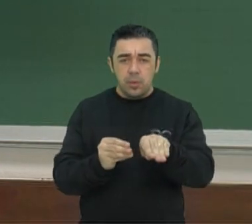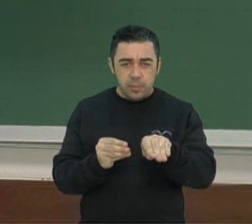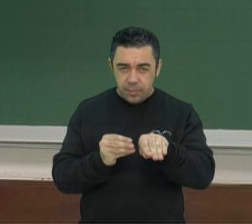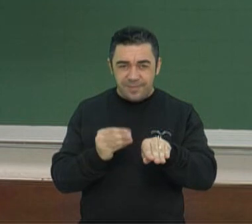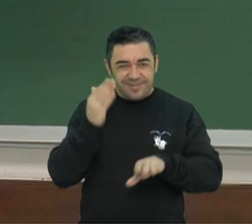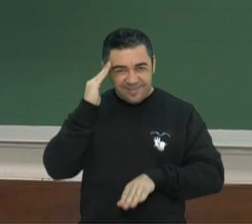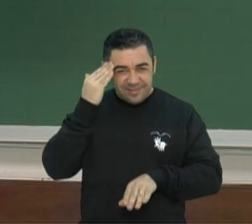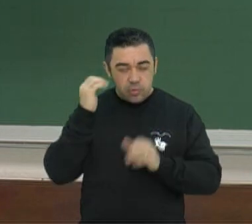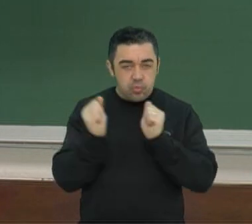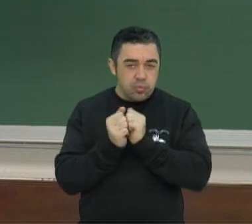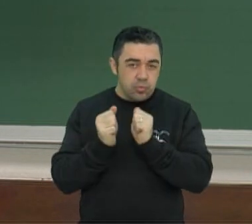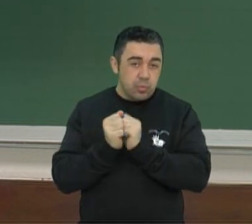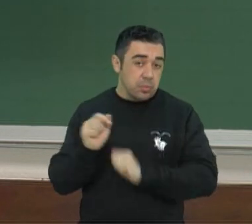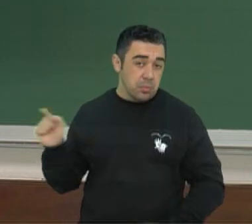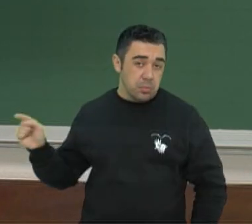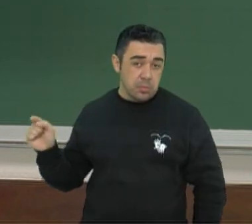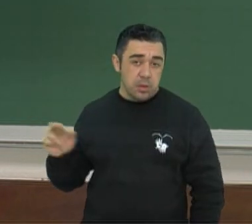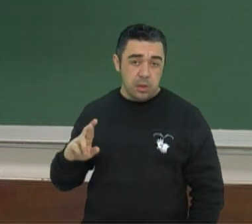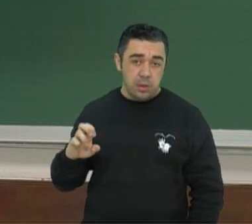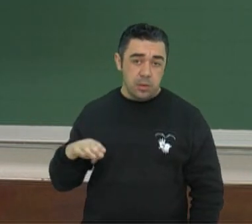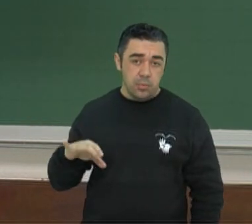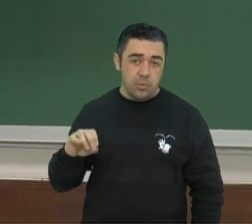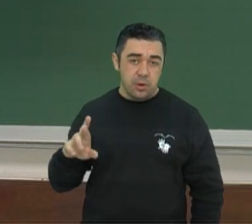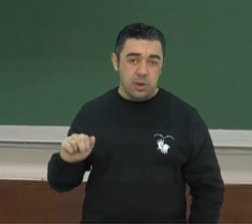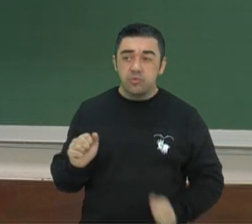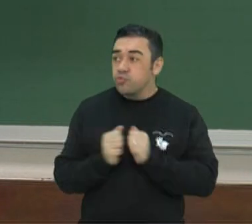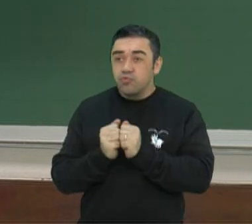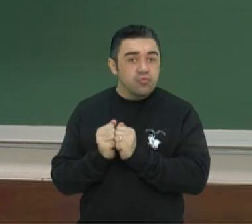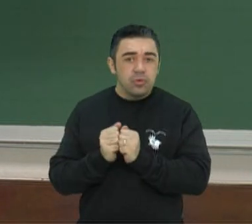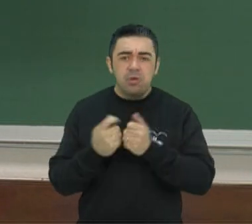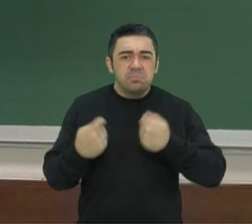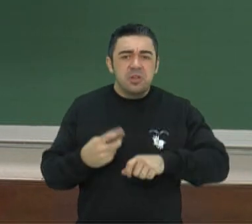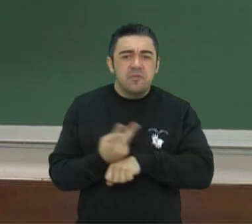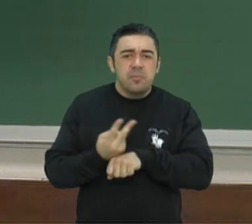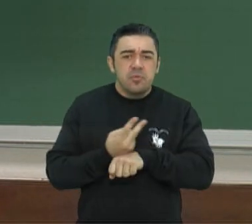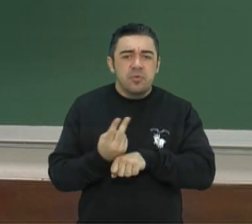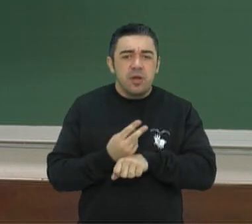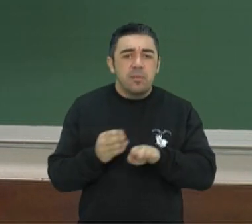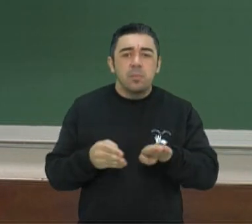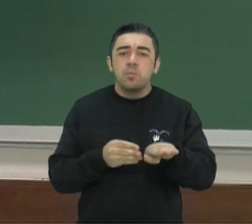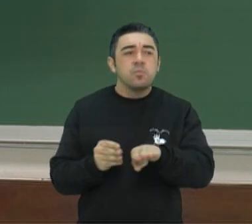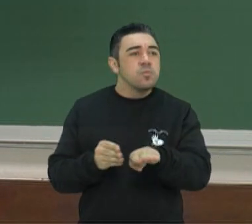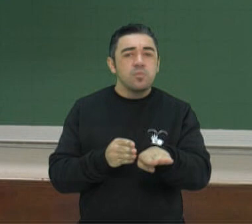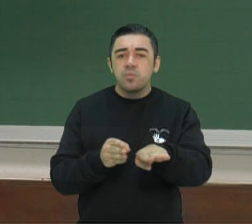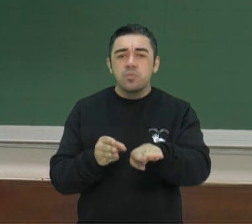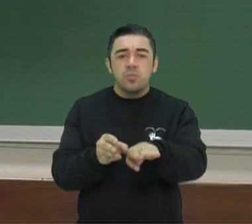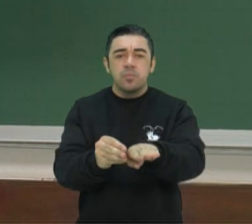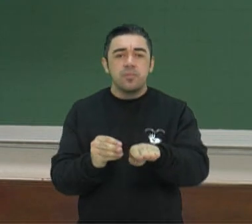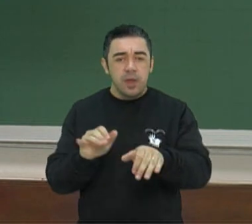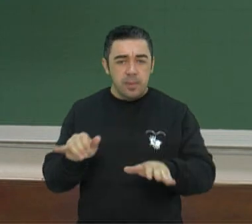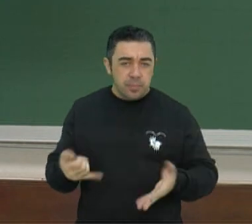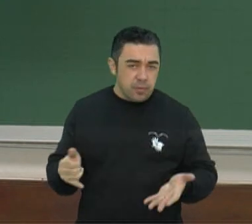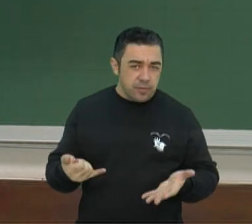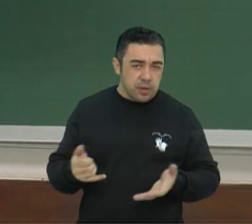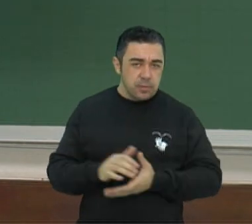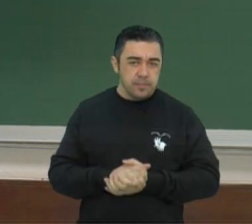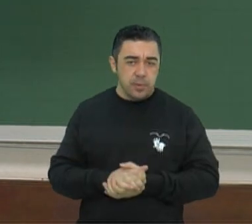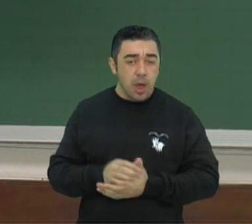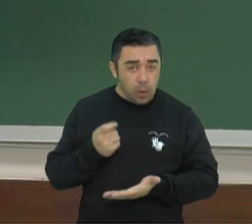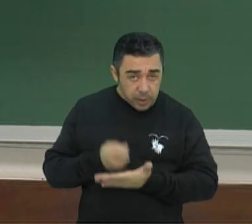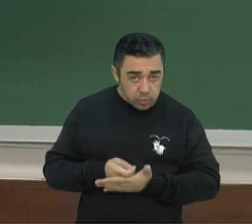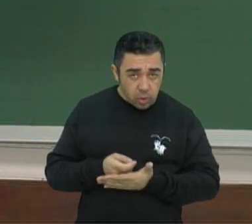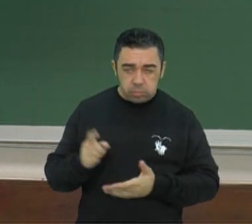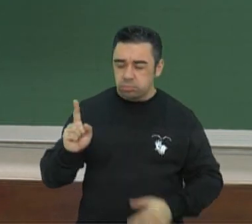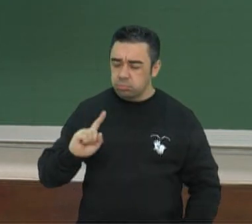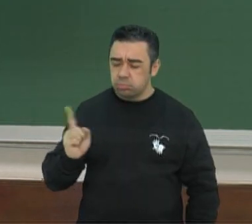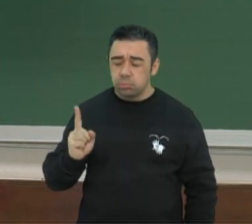sobrou. Mas a rêmora tem essa vantagem, ela não precisa ficar procurando o alimento sozinha, ela ganha o alimento, né? É obrigatório? Não